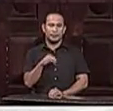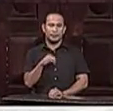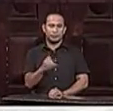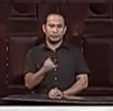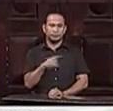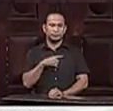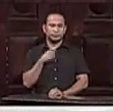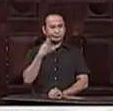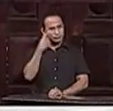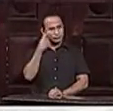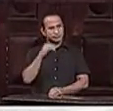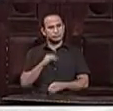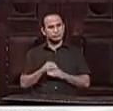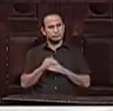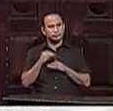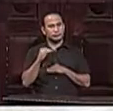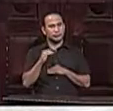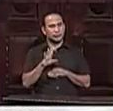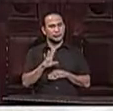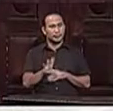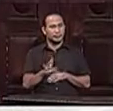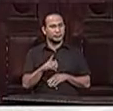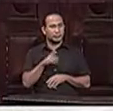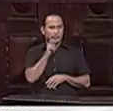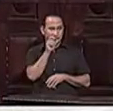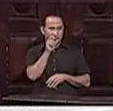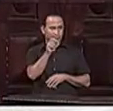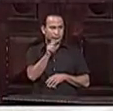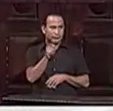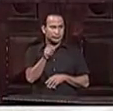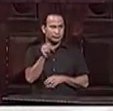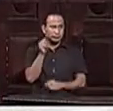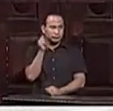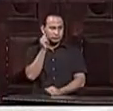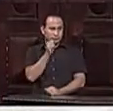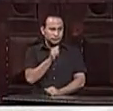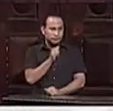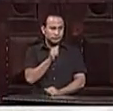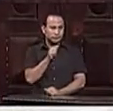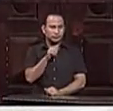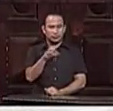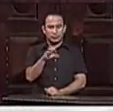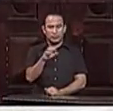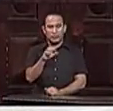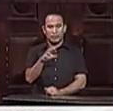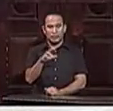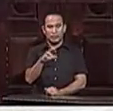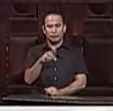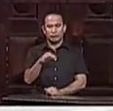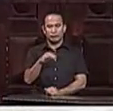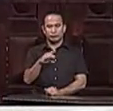parte, alavancado, nas palavras da senhora Cláudia Zakur,